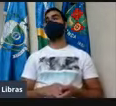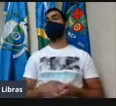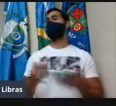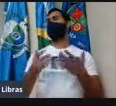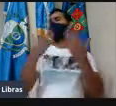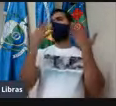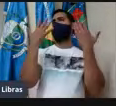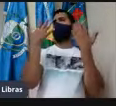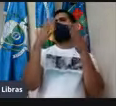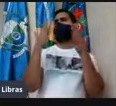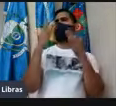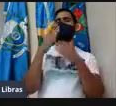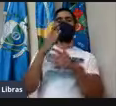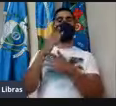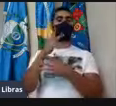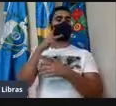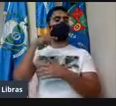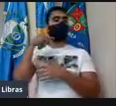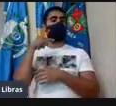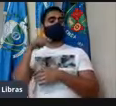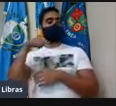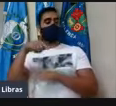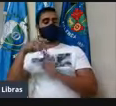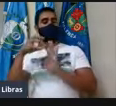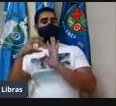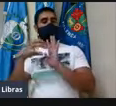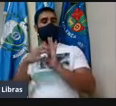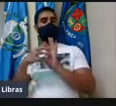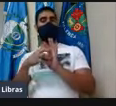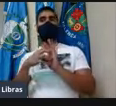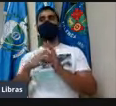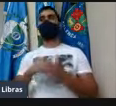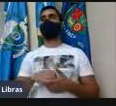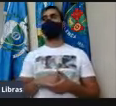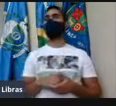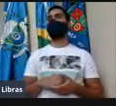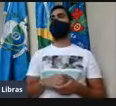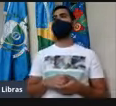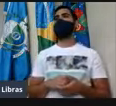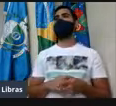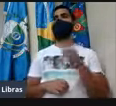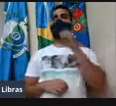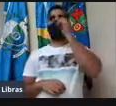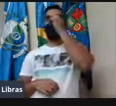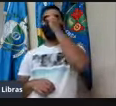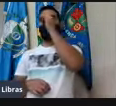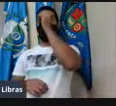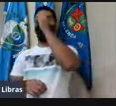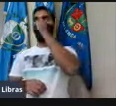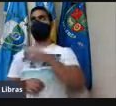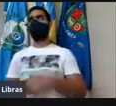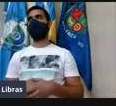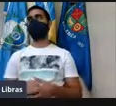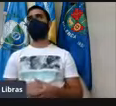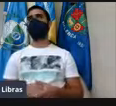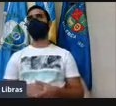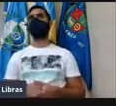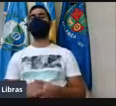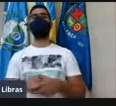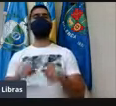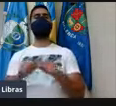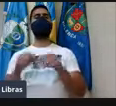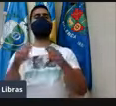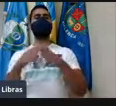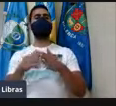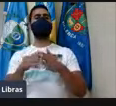O vereador, com assento nessa casa legislativa, no uso da atribuição que lhe confere o artigo 146, requer que